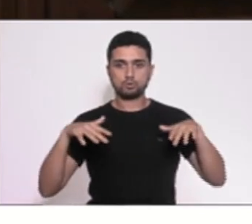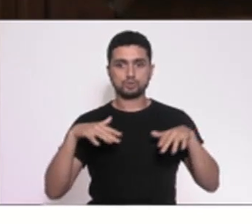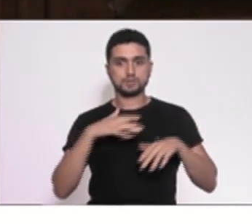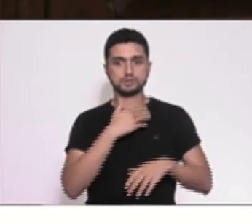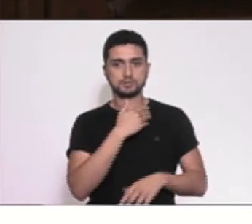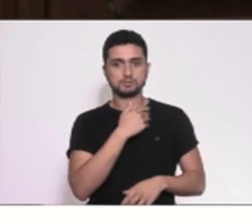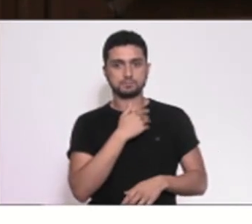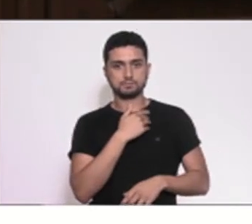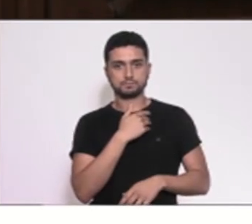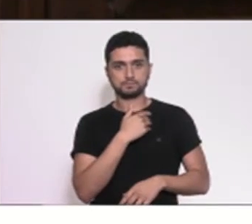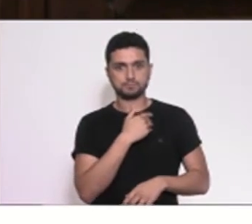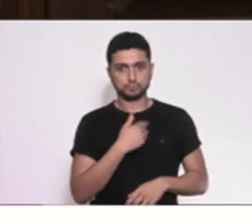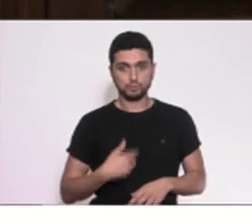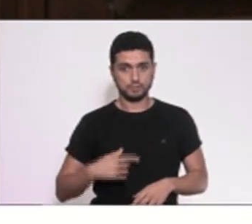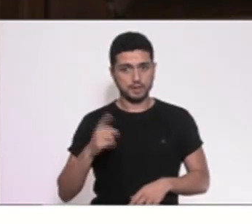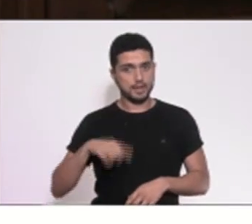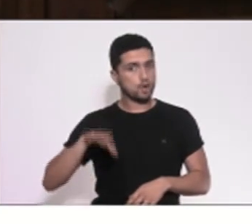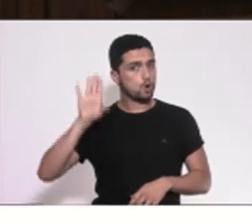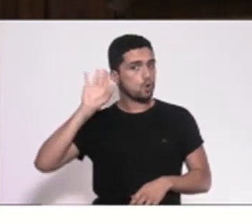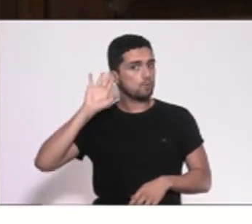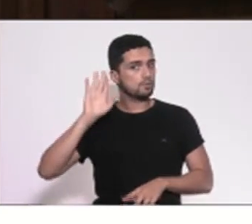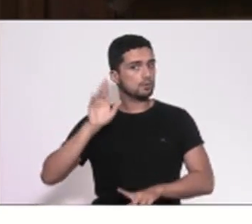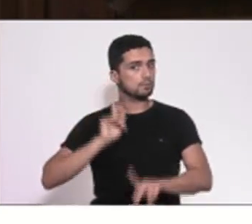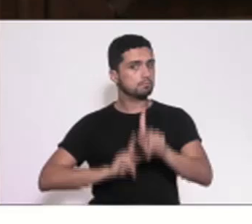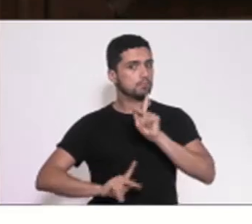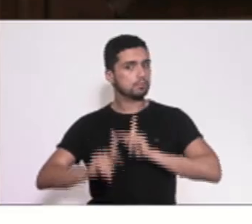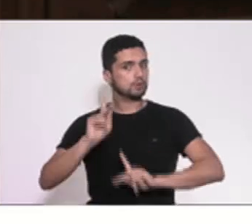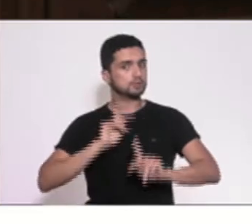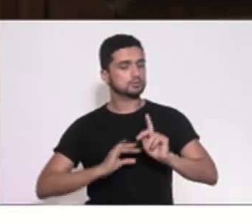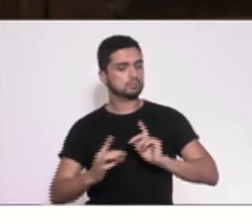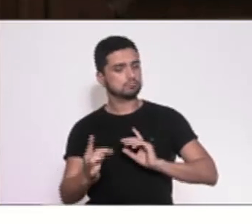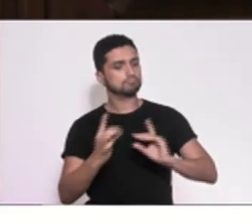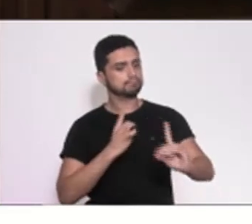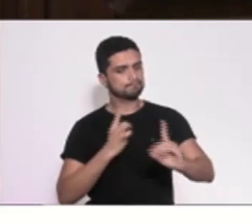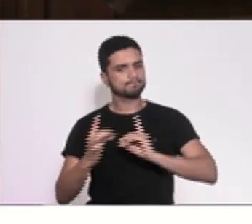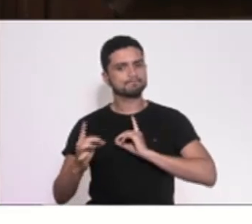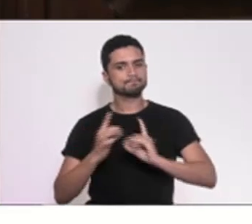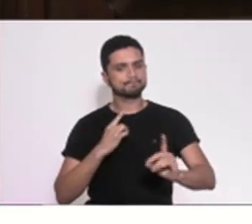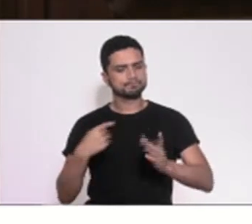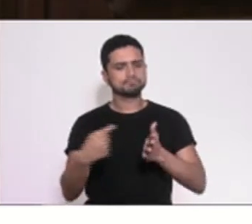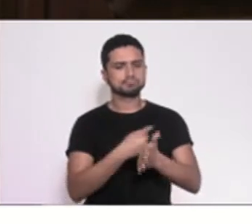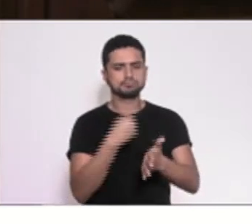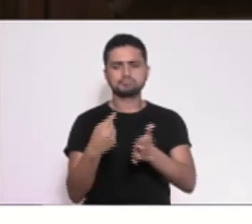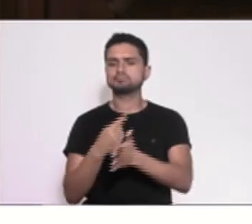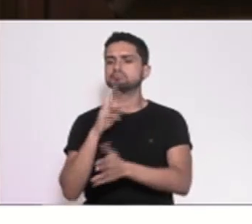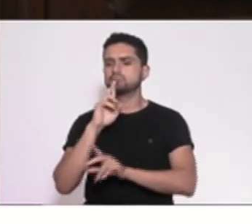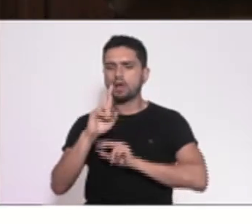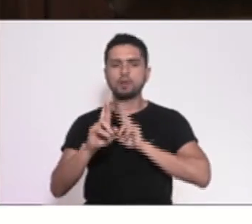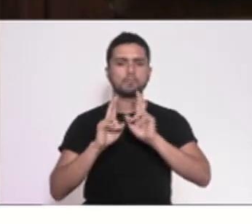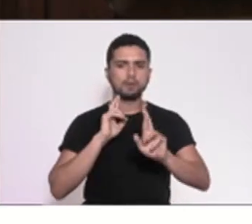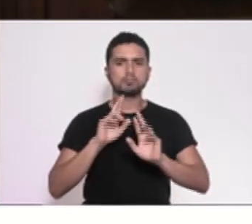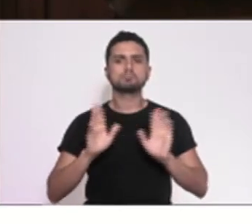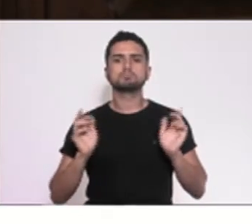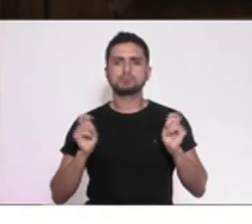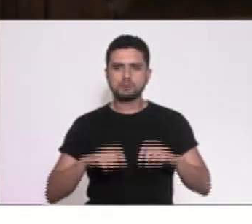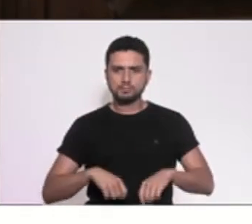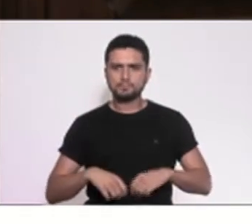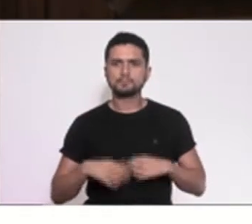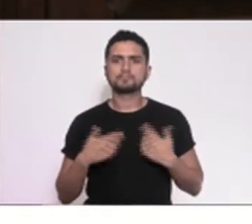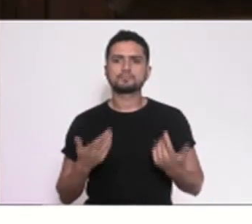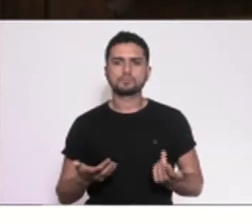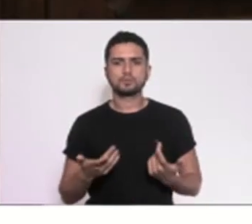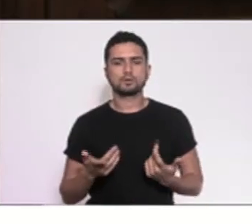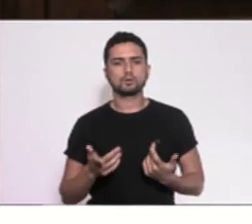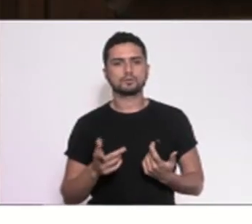ouvir a população, é para ouvir aqueles e aquelas que são diretamente impactados sobre esses temas.